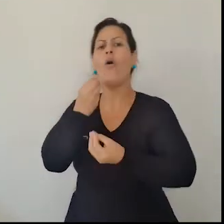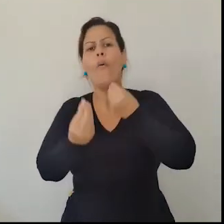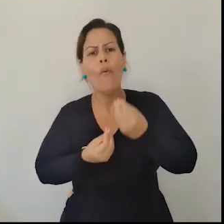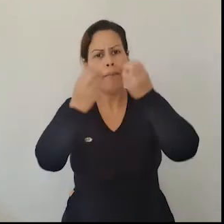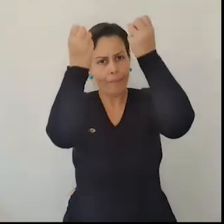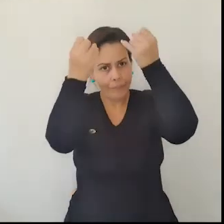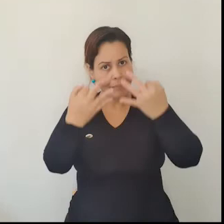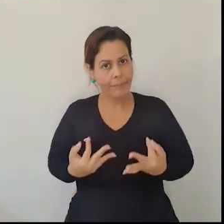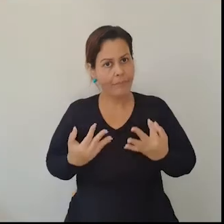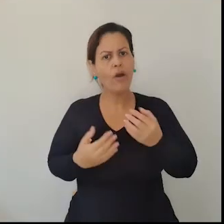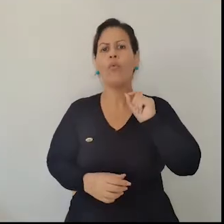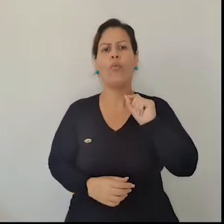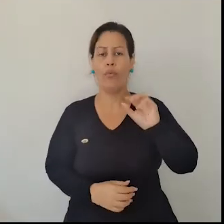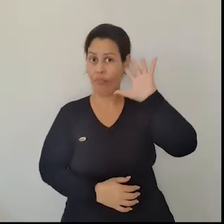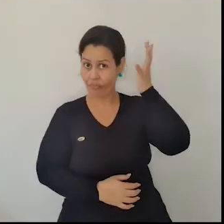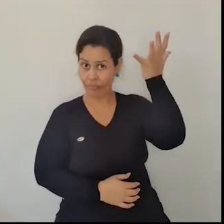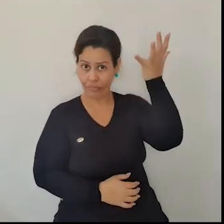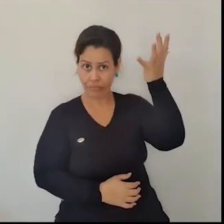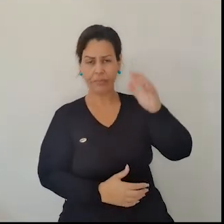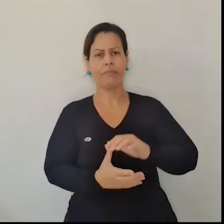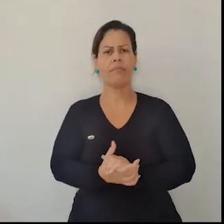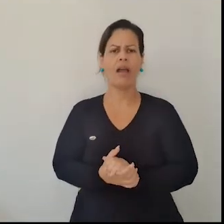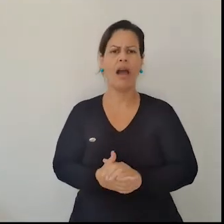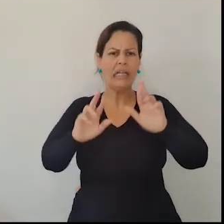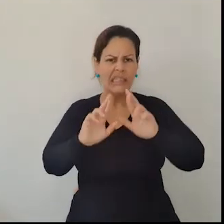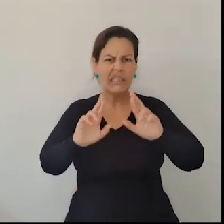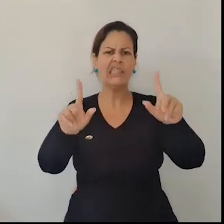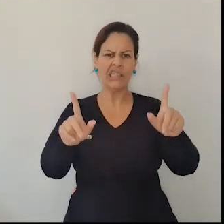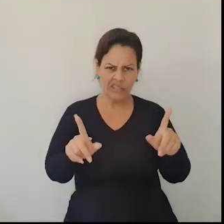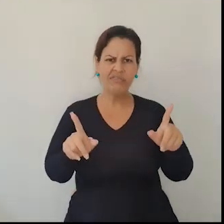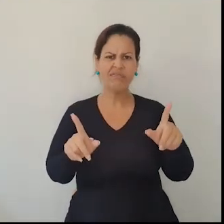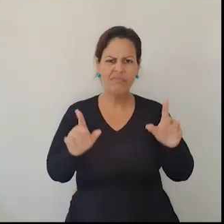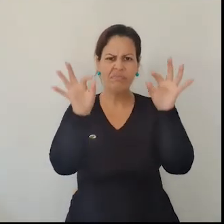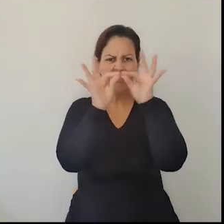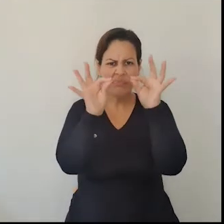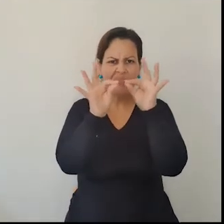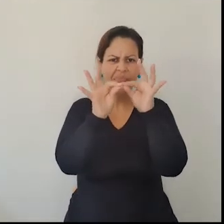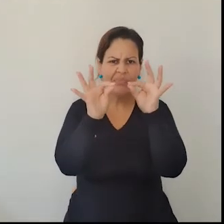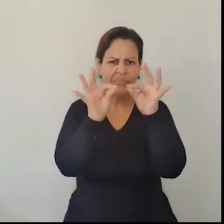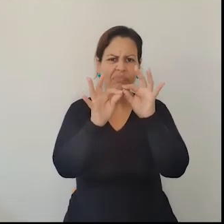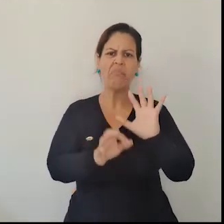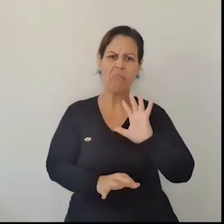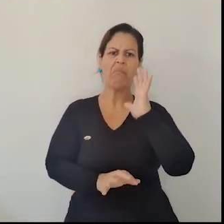explicar o fato de diferentes comportamentos de diferentes partículas?